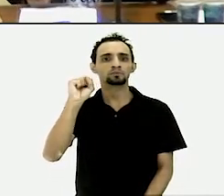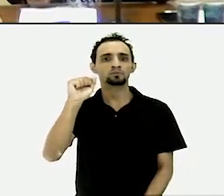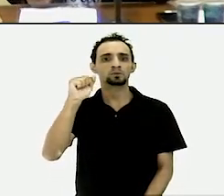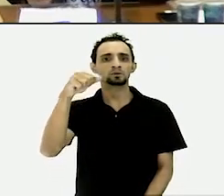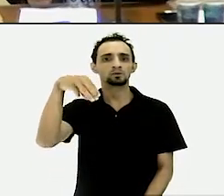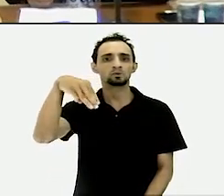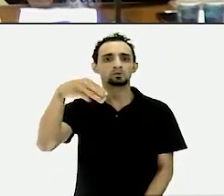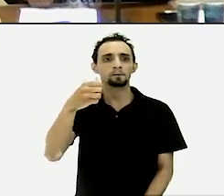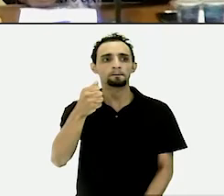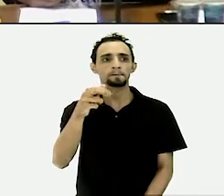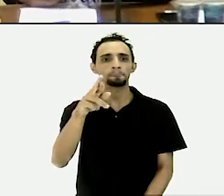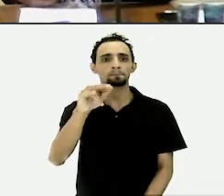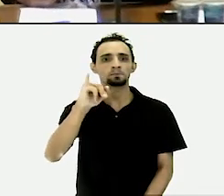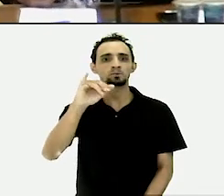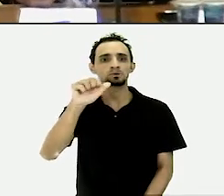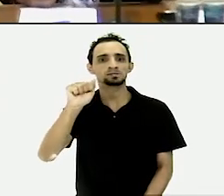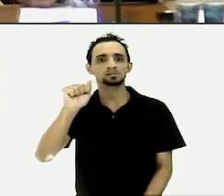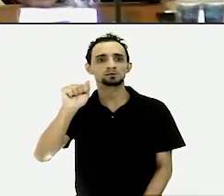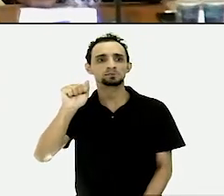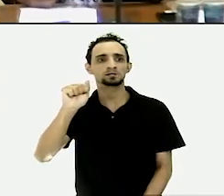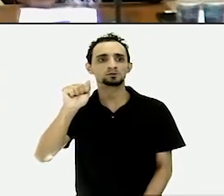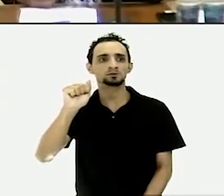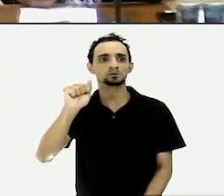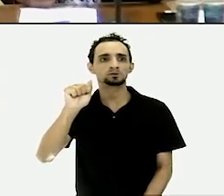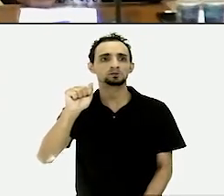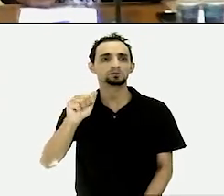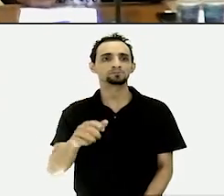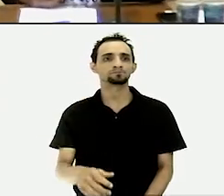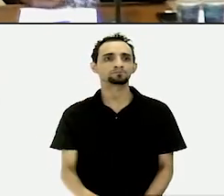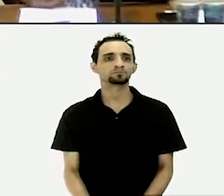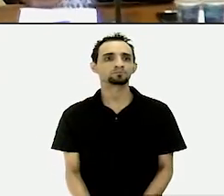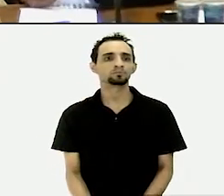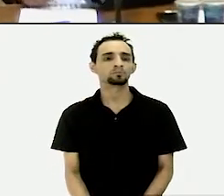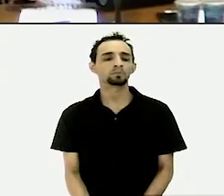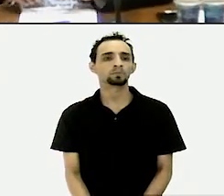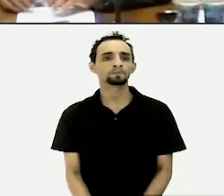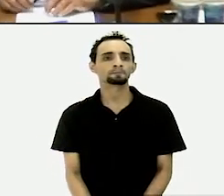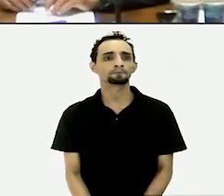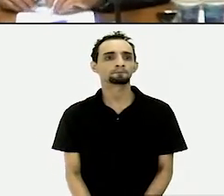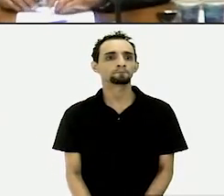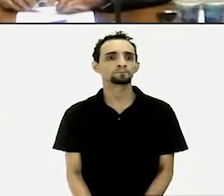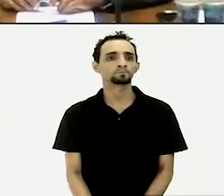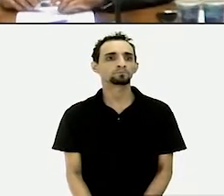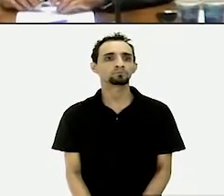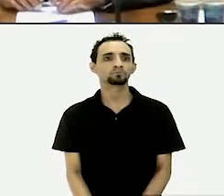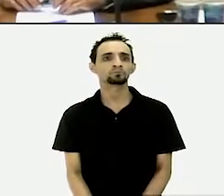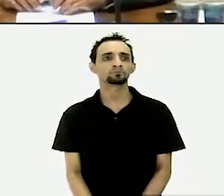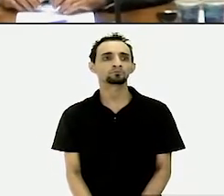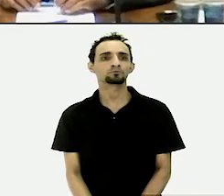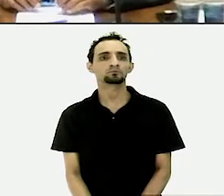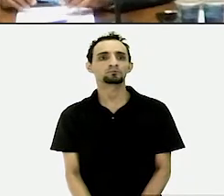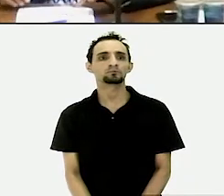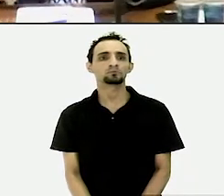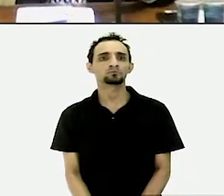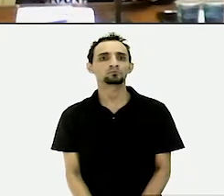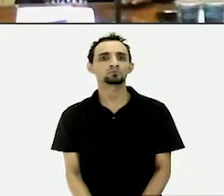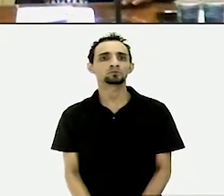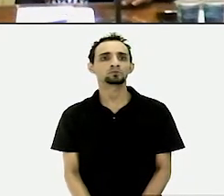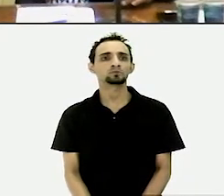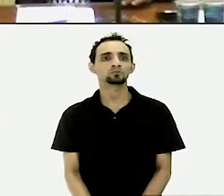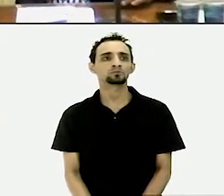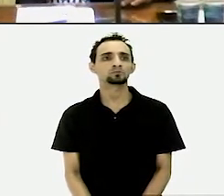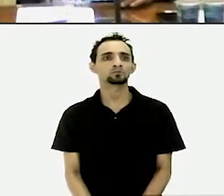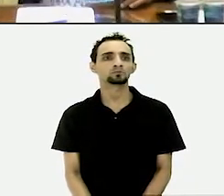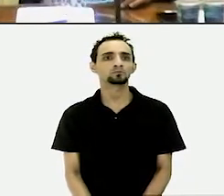Sala das sessões, 2 de setembro de 2021, Helder Fabiano Camilo. A indicação será encaminhada ao setor competente.